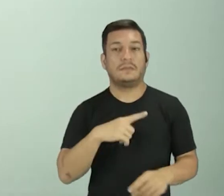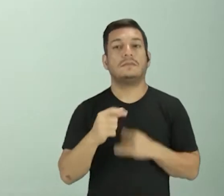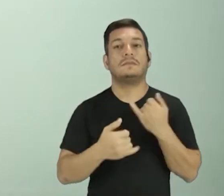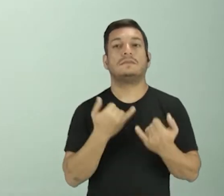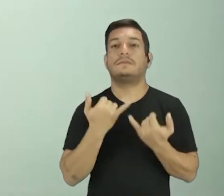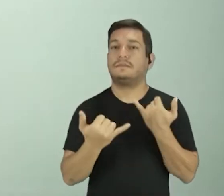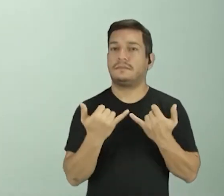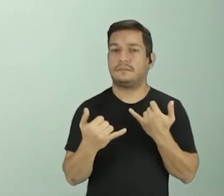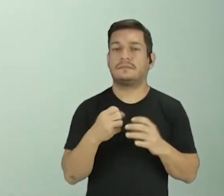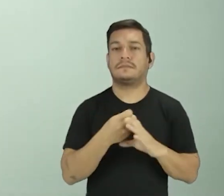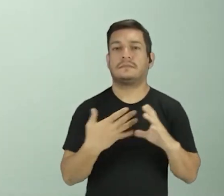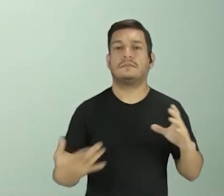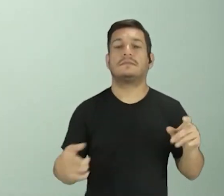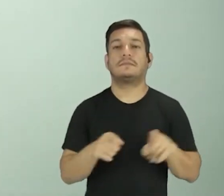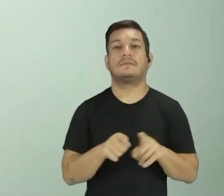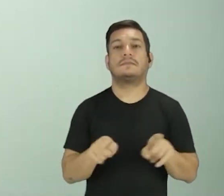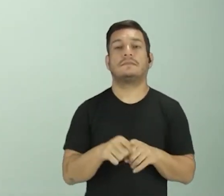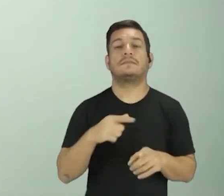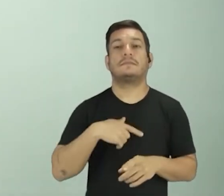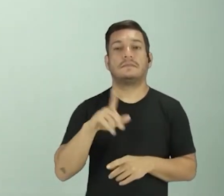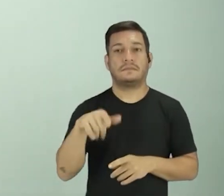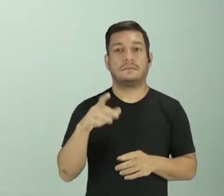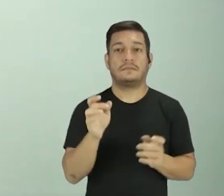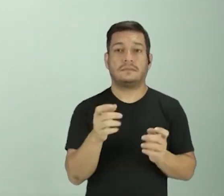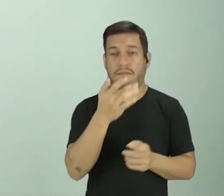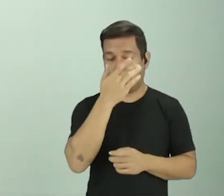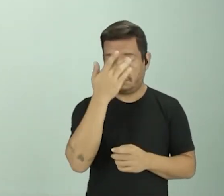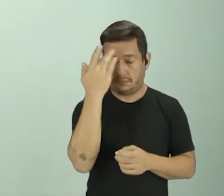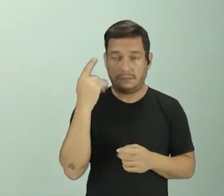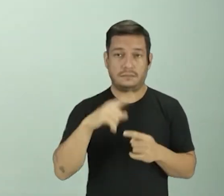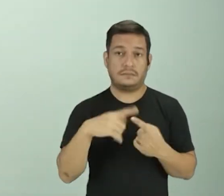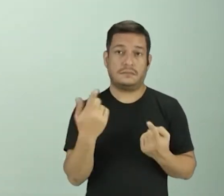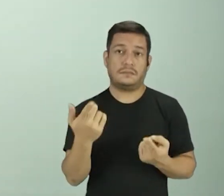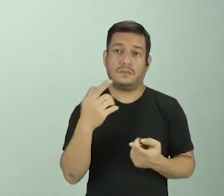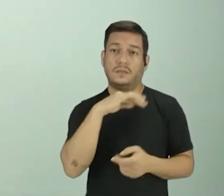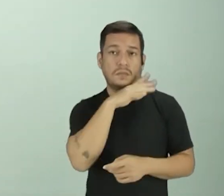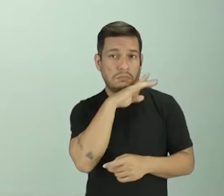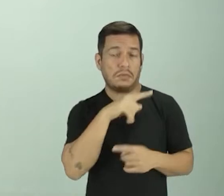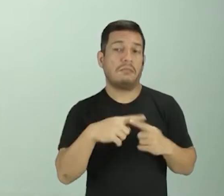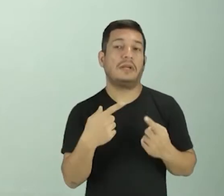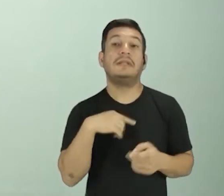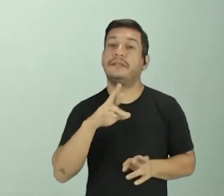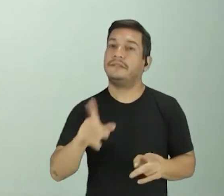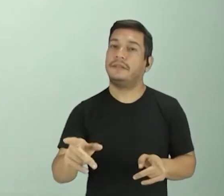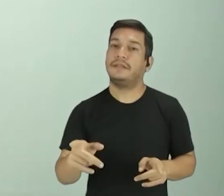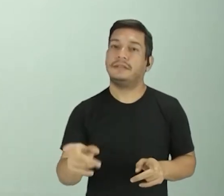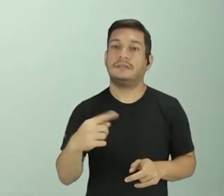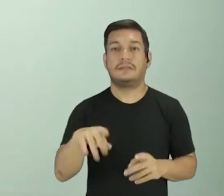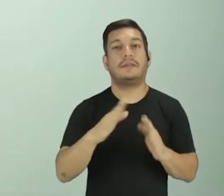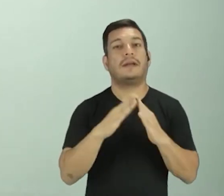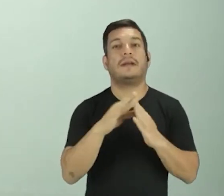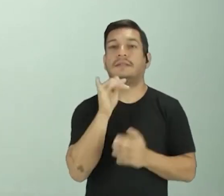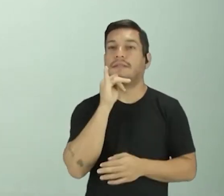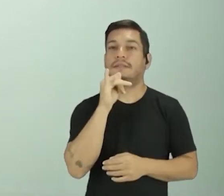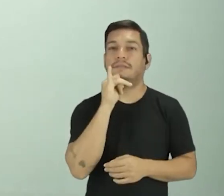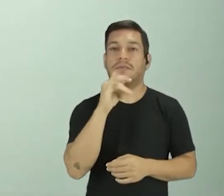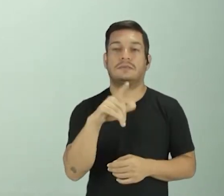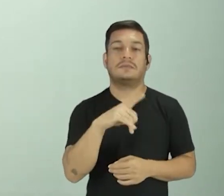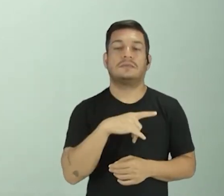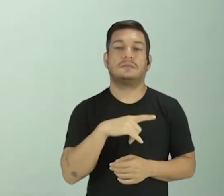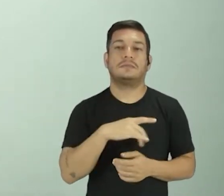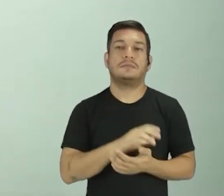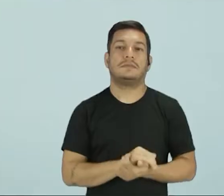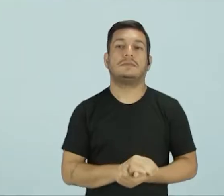as aparências, as características da espécie, só que ele vai ser ligeiramente diferente, Aí na sua casa, por exemplo,